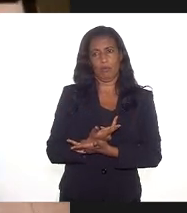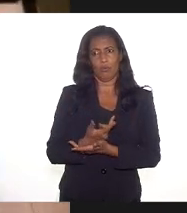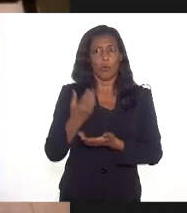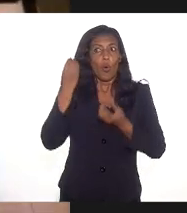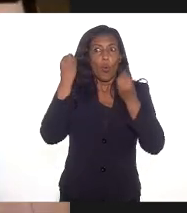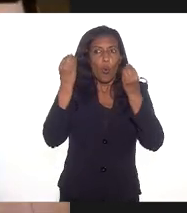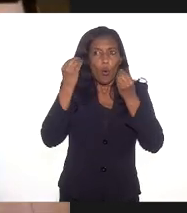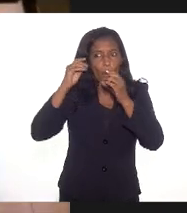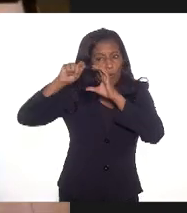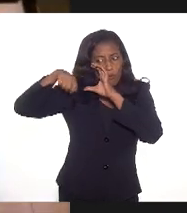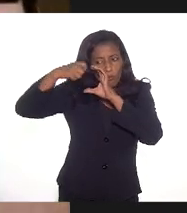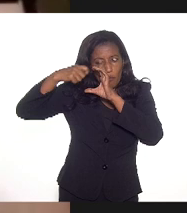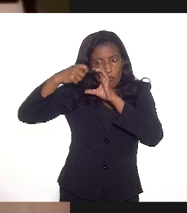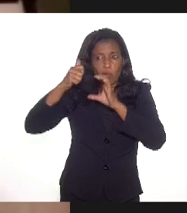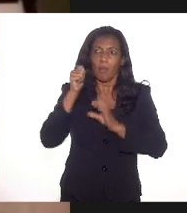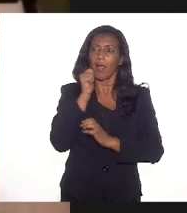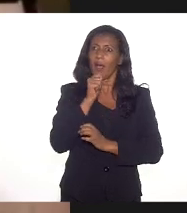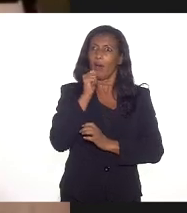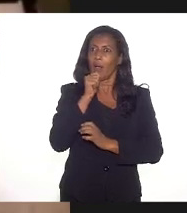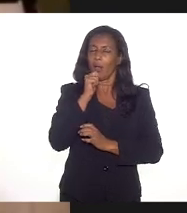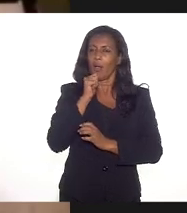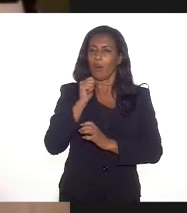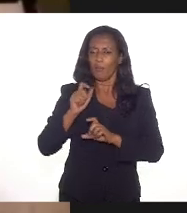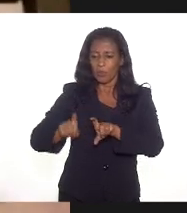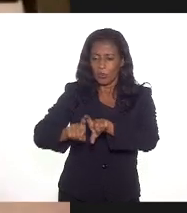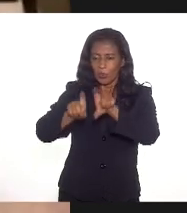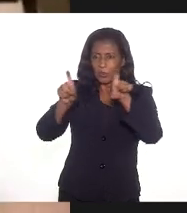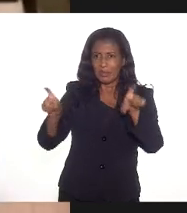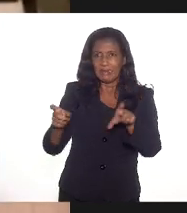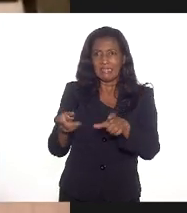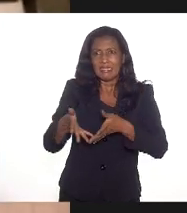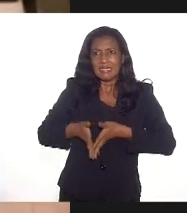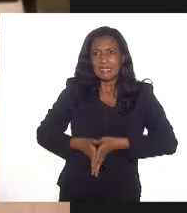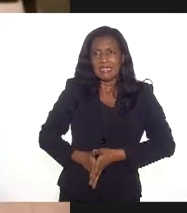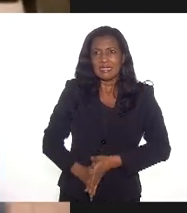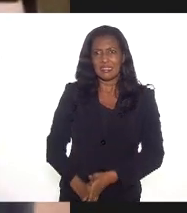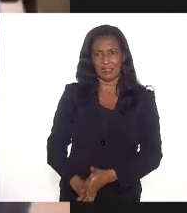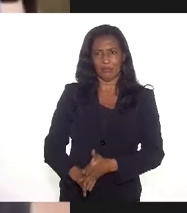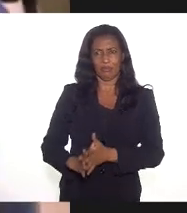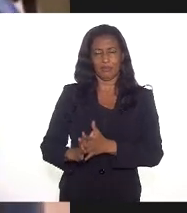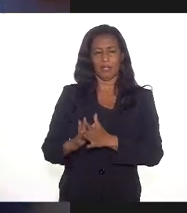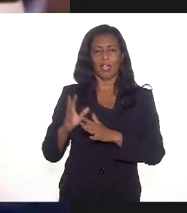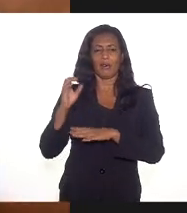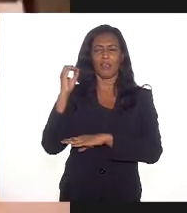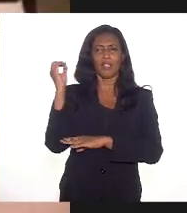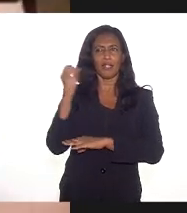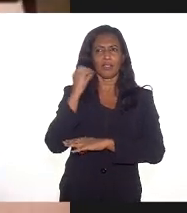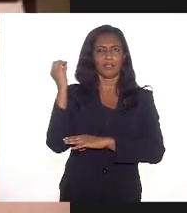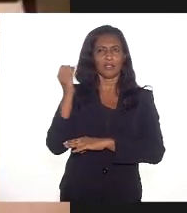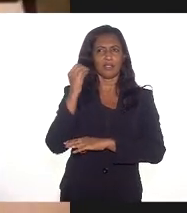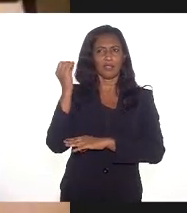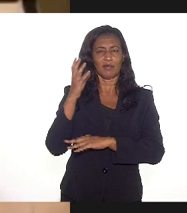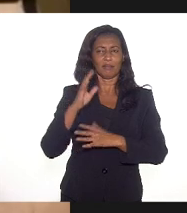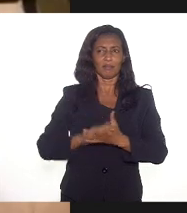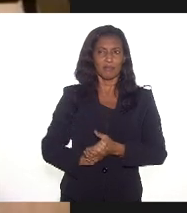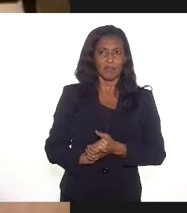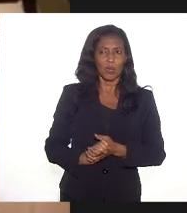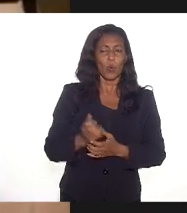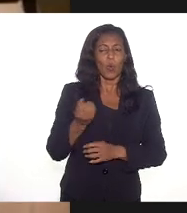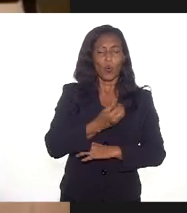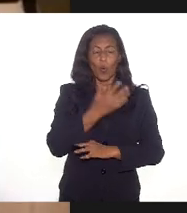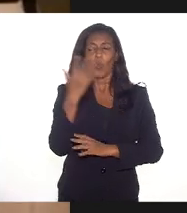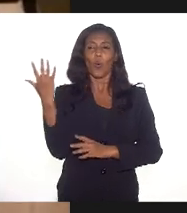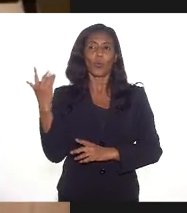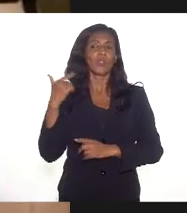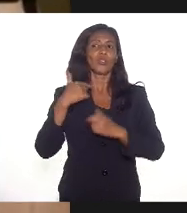gente vai filmar uma mulher tendo neném dentro da viatura? Isso chega a ser cômico. Mas vamos lá, com tantas